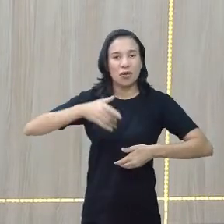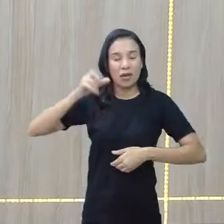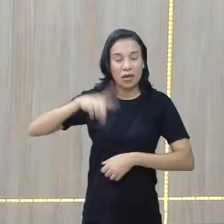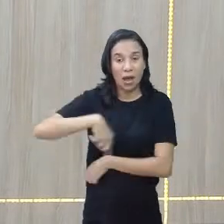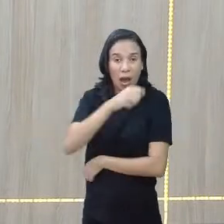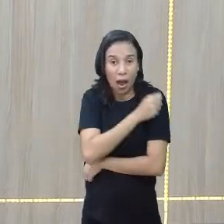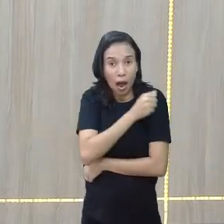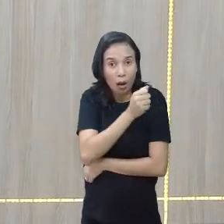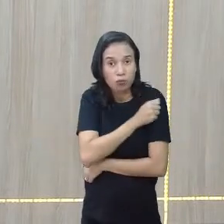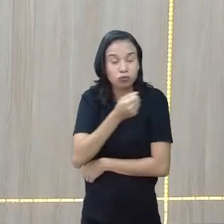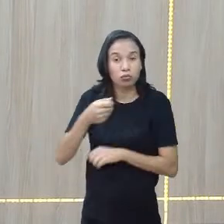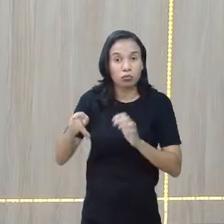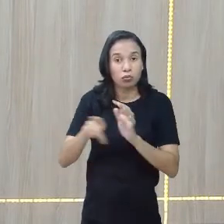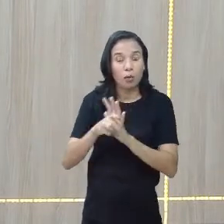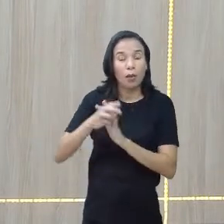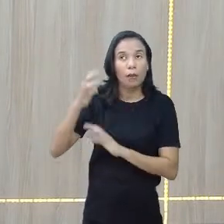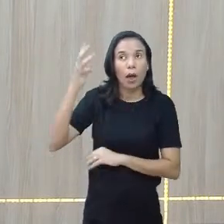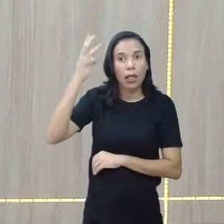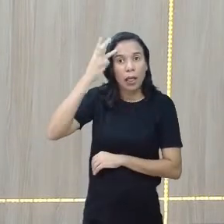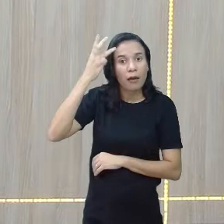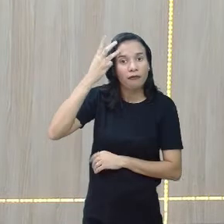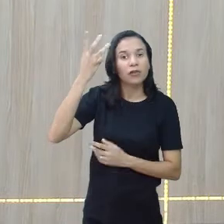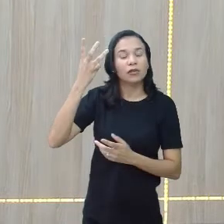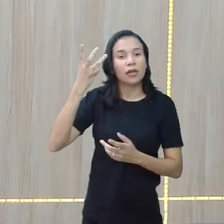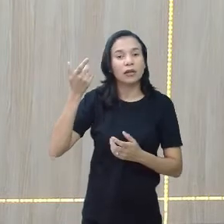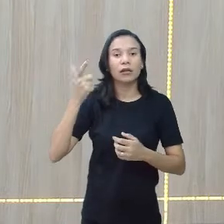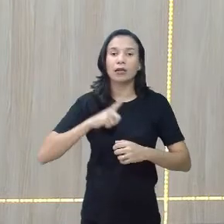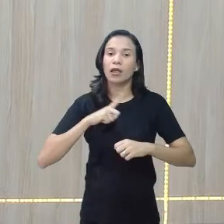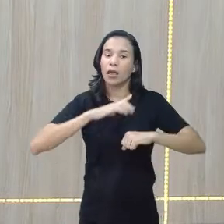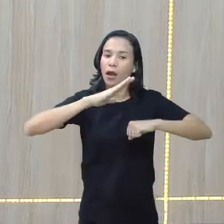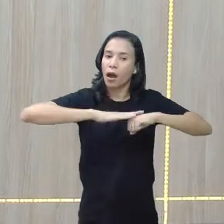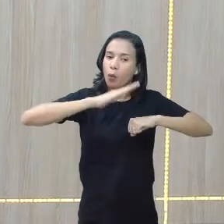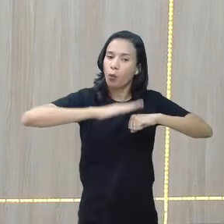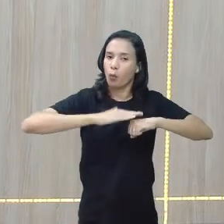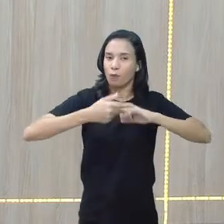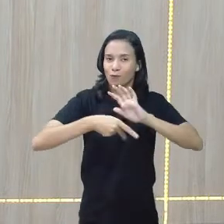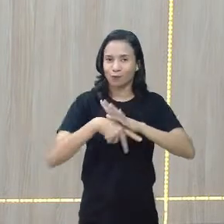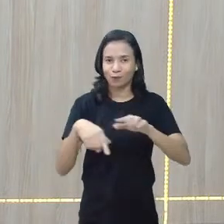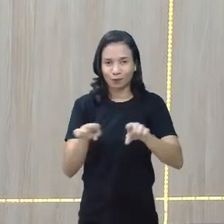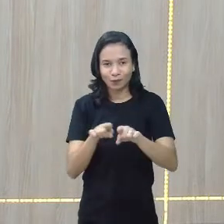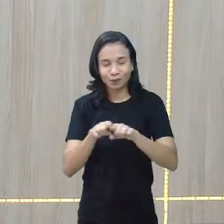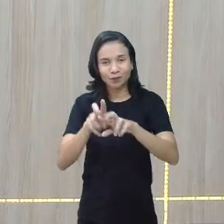possam perceber e construir autonomamente.